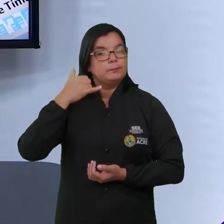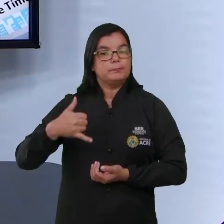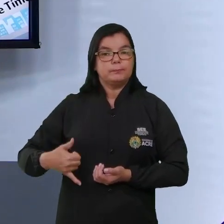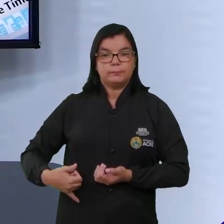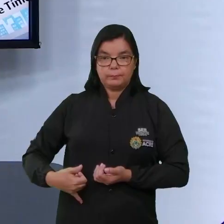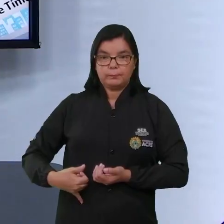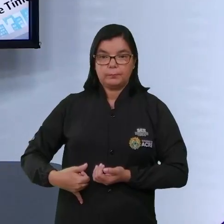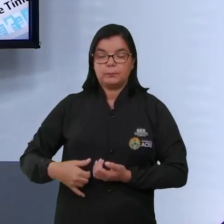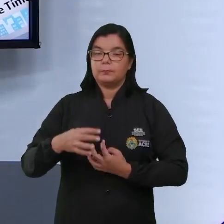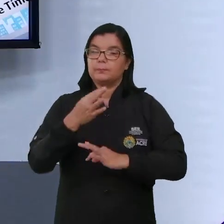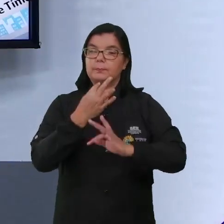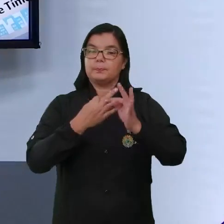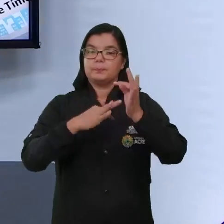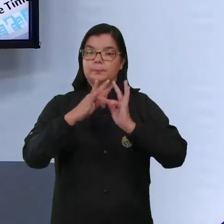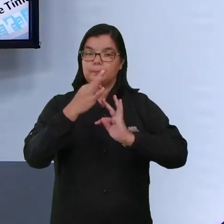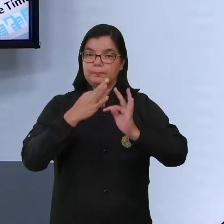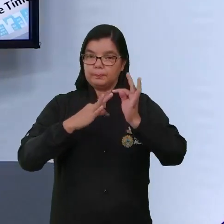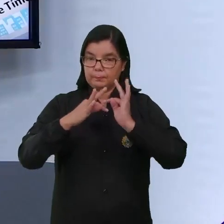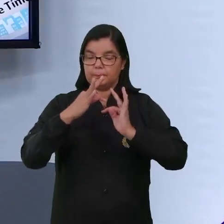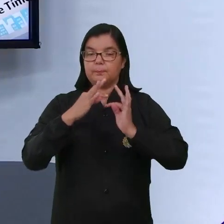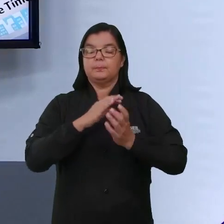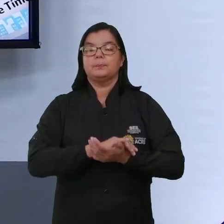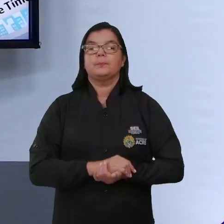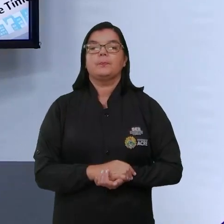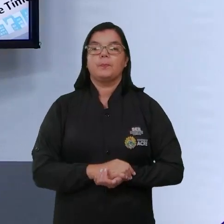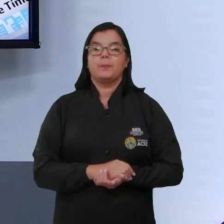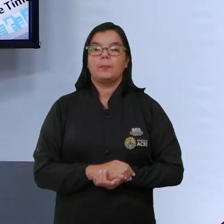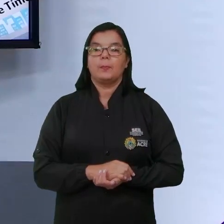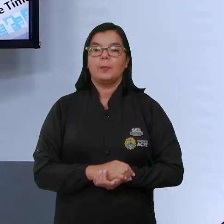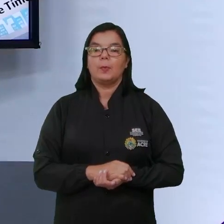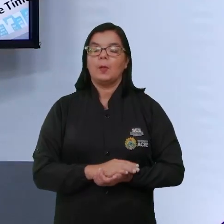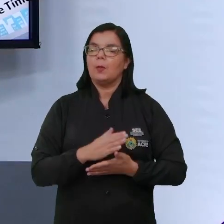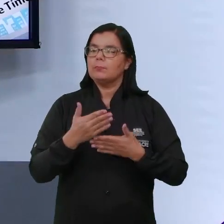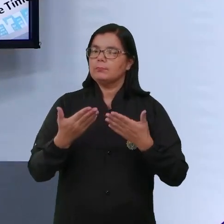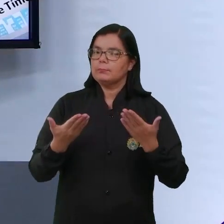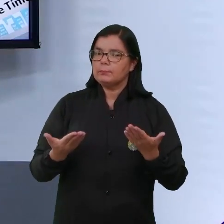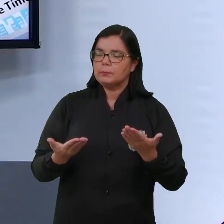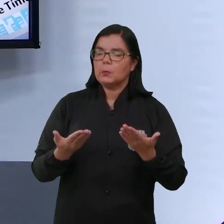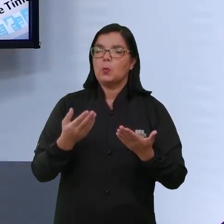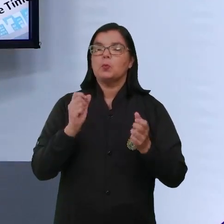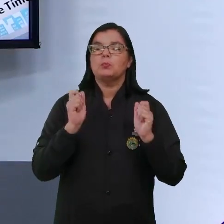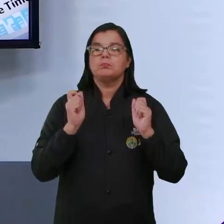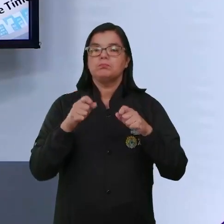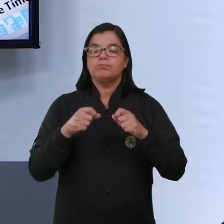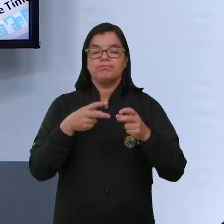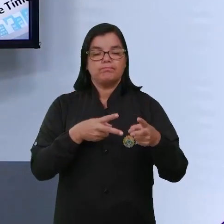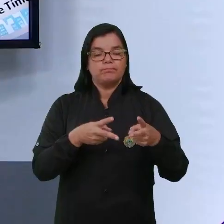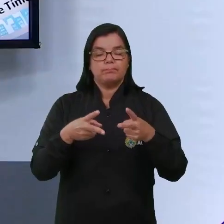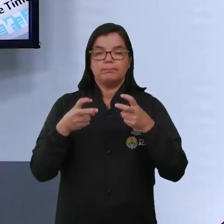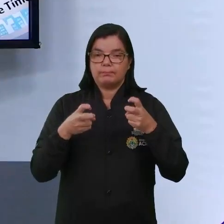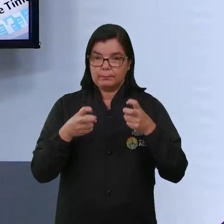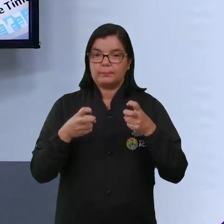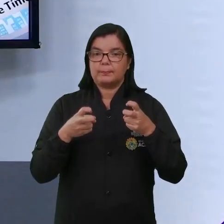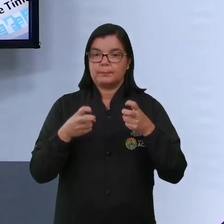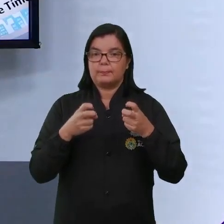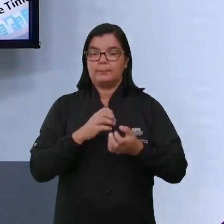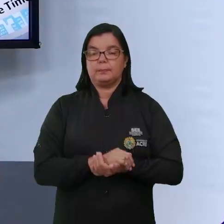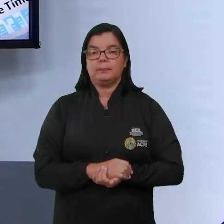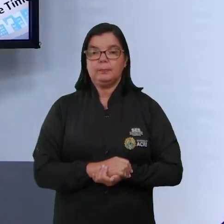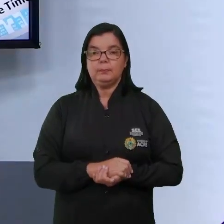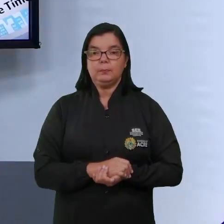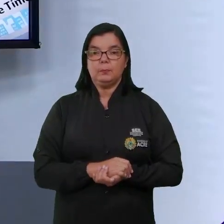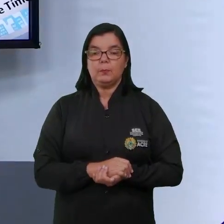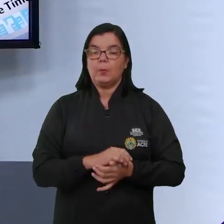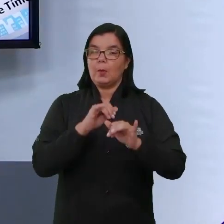celulares com tecnologia smartphone. Então, o que é que nós podemos perceber? Que